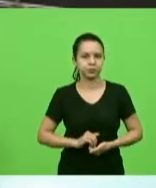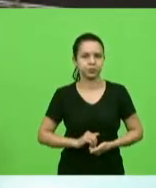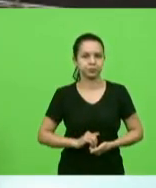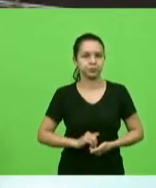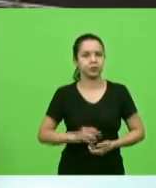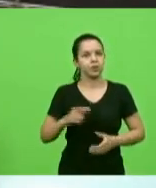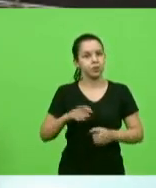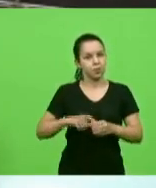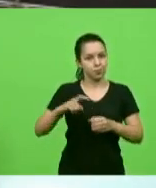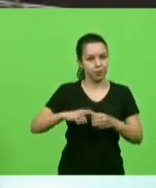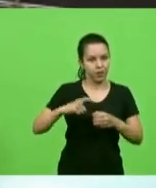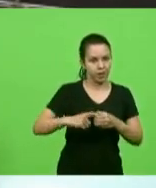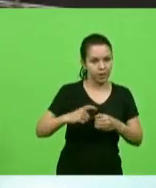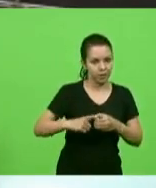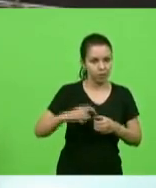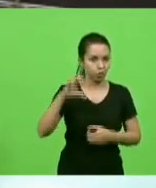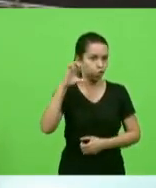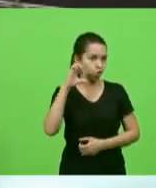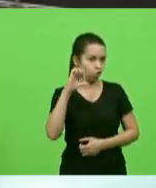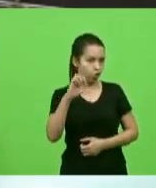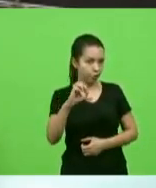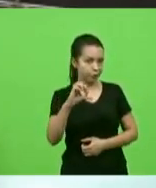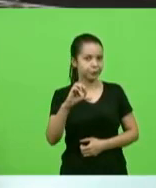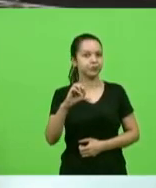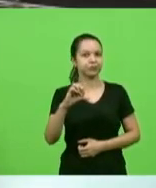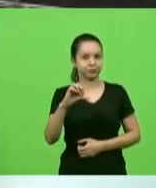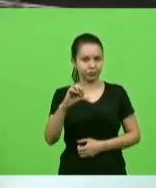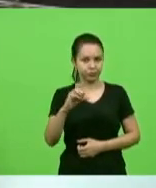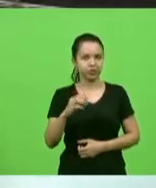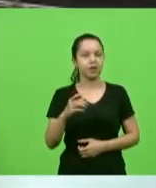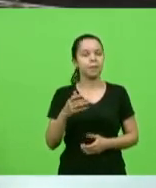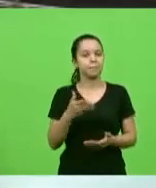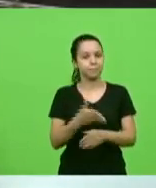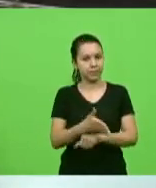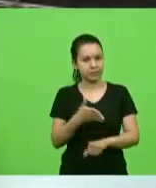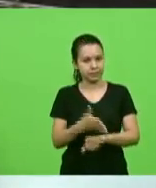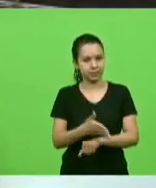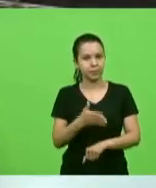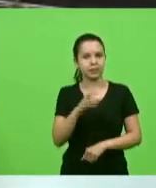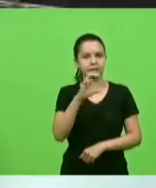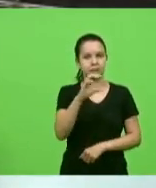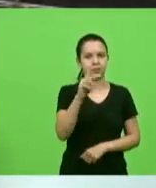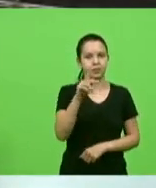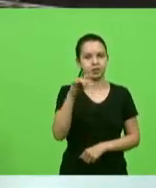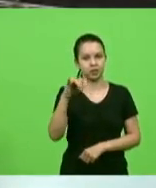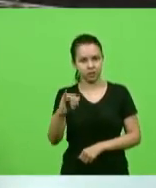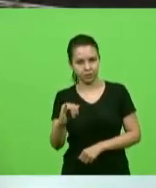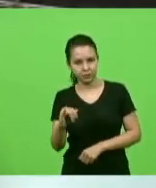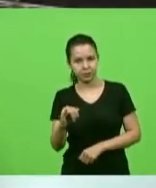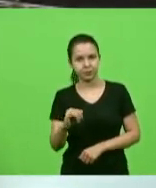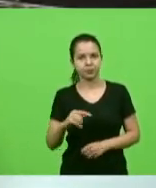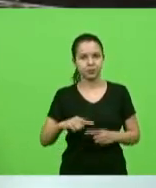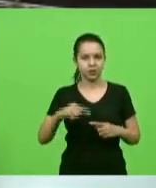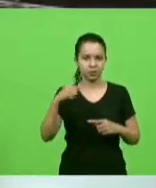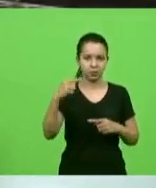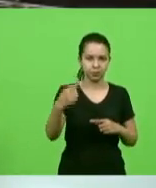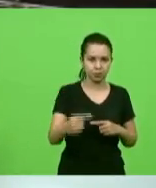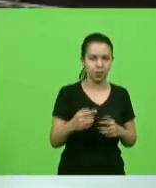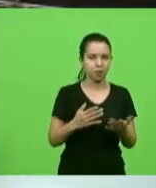pelos membros 9 - e compõem a CPI posteriormente